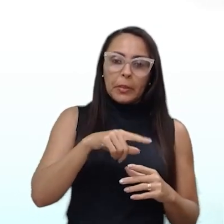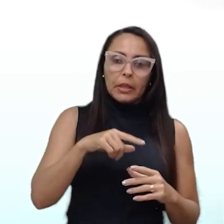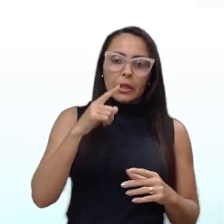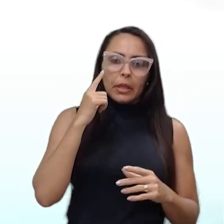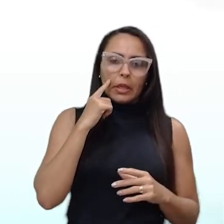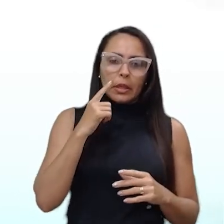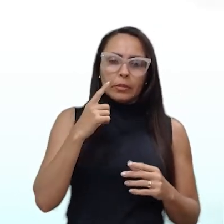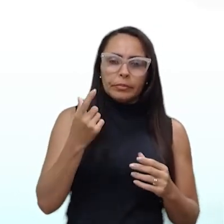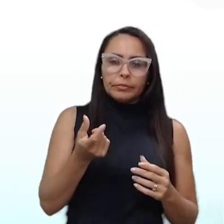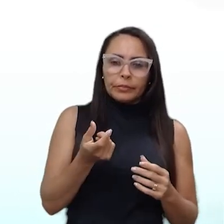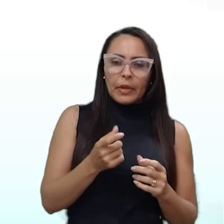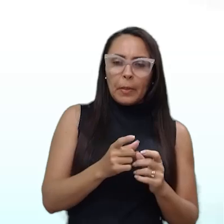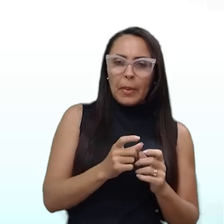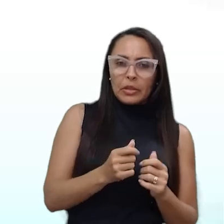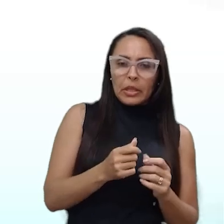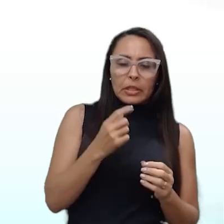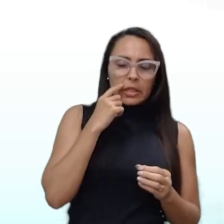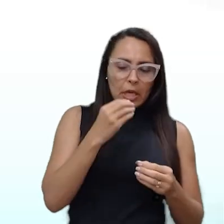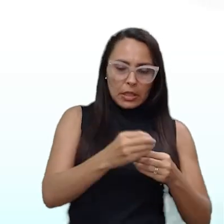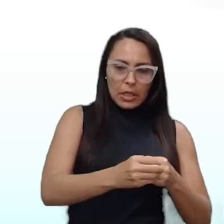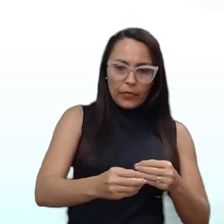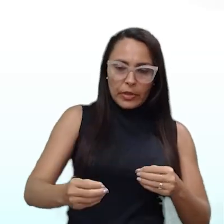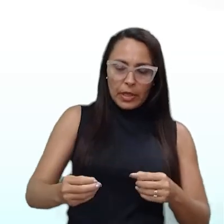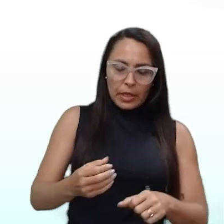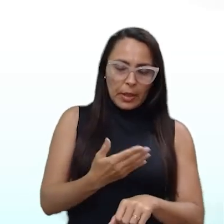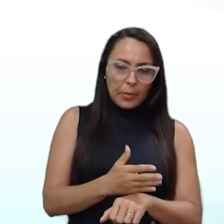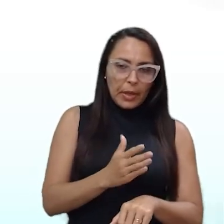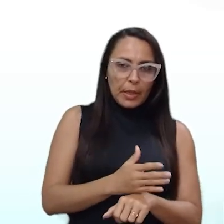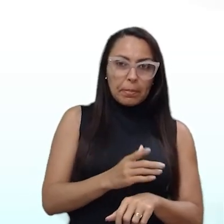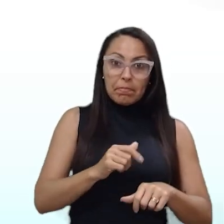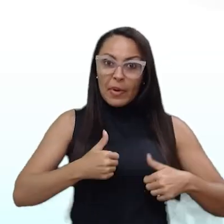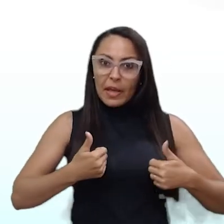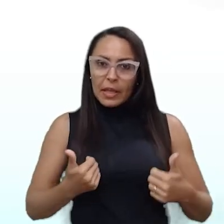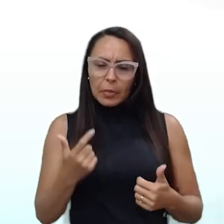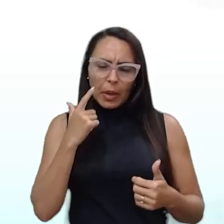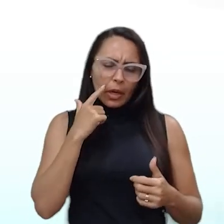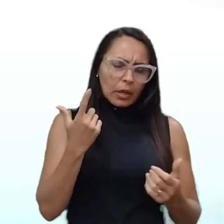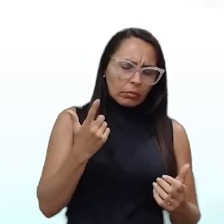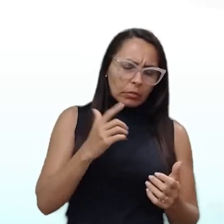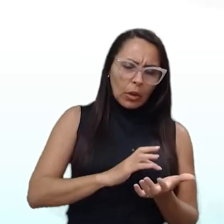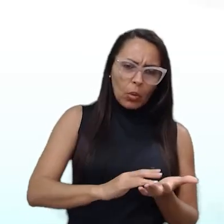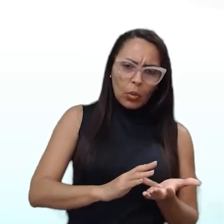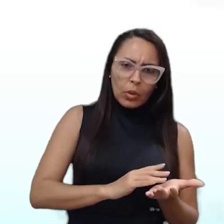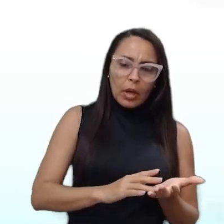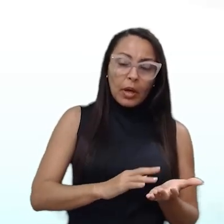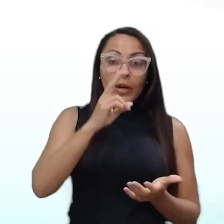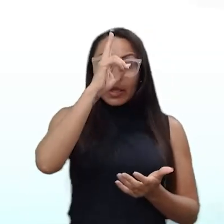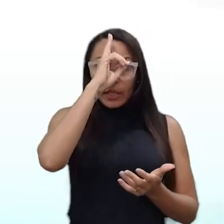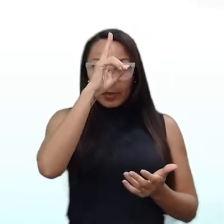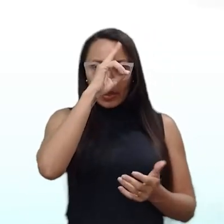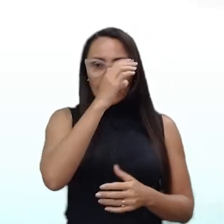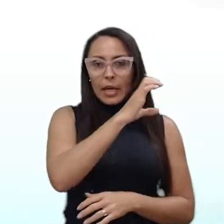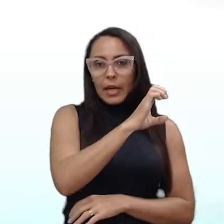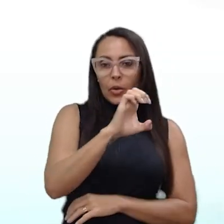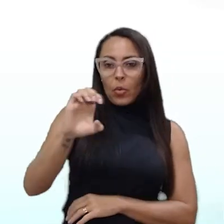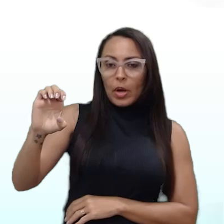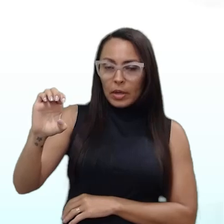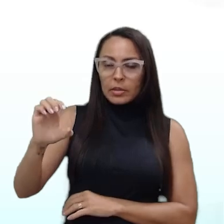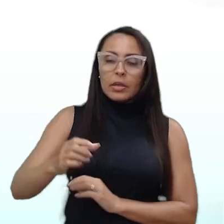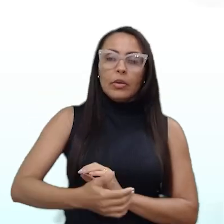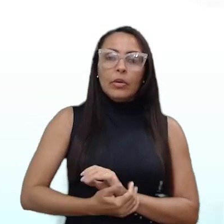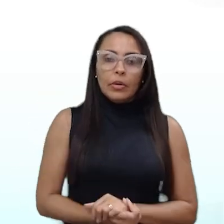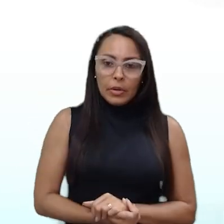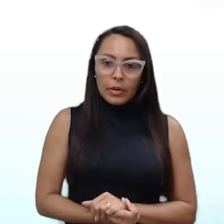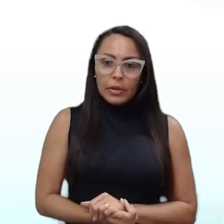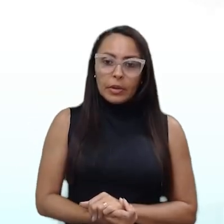aquelas pastilhazinhas de naftalina, belezinha? Bom, para calcularmos o calor latente, a gente vai lembrar da seguinte equação. No calor